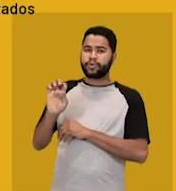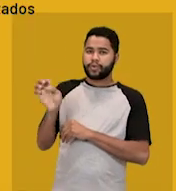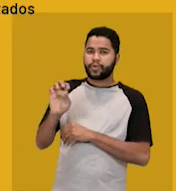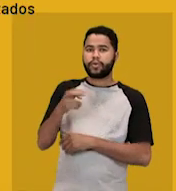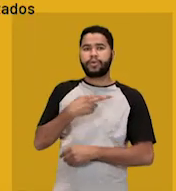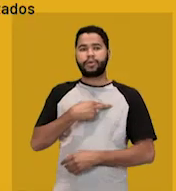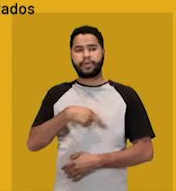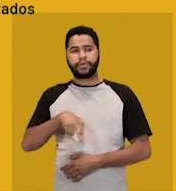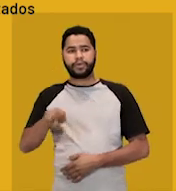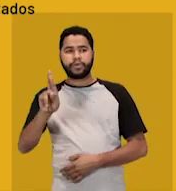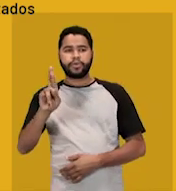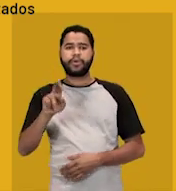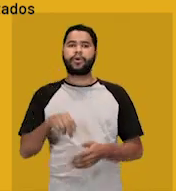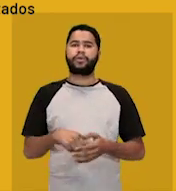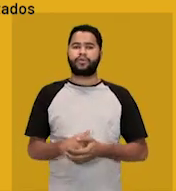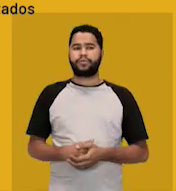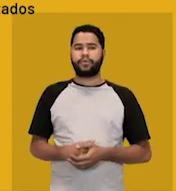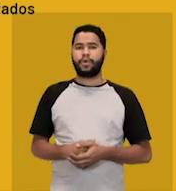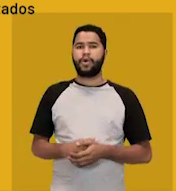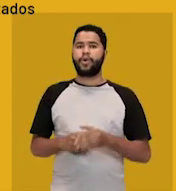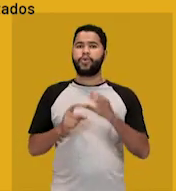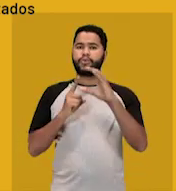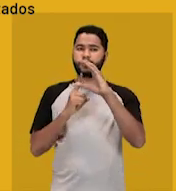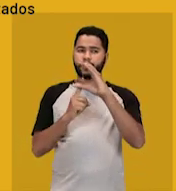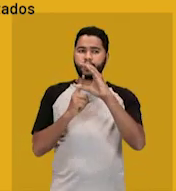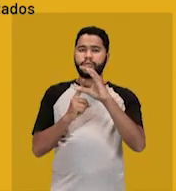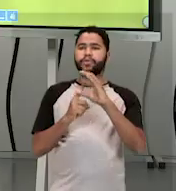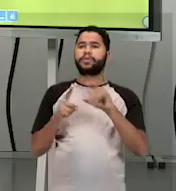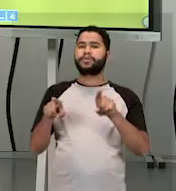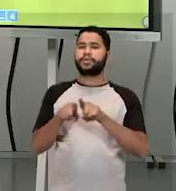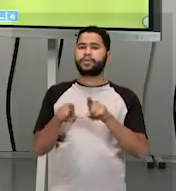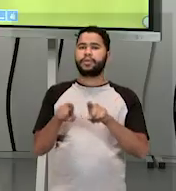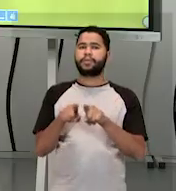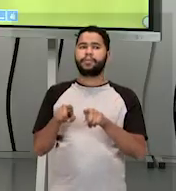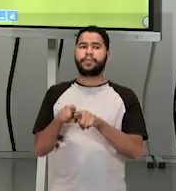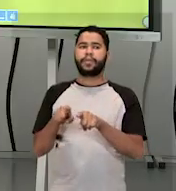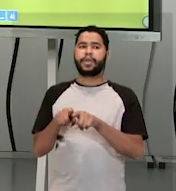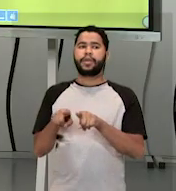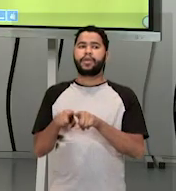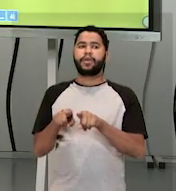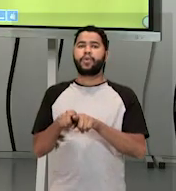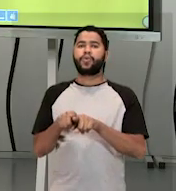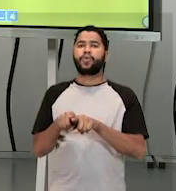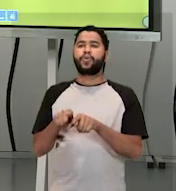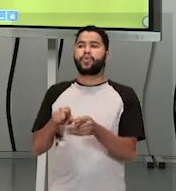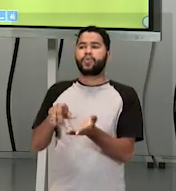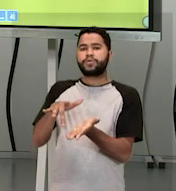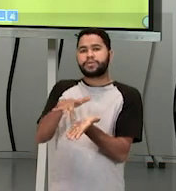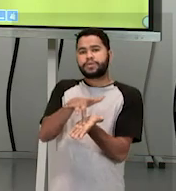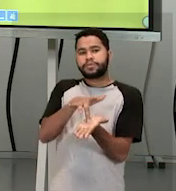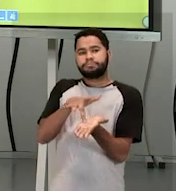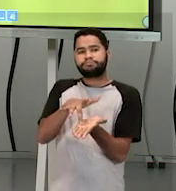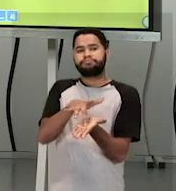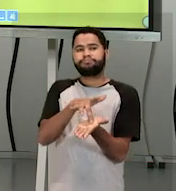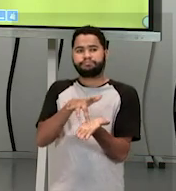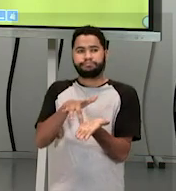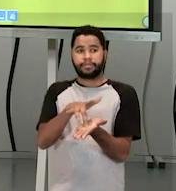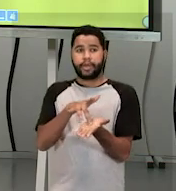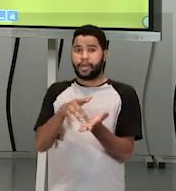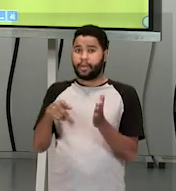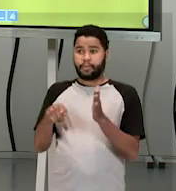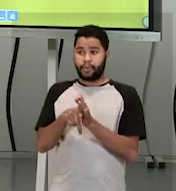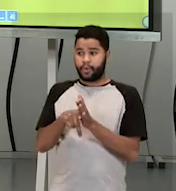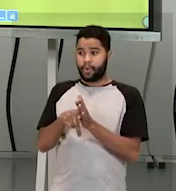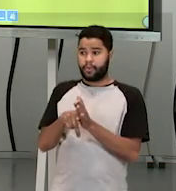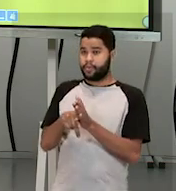os religiosos e os ciganos. Ou seja, nada do que fizesse parte da ideologia